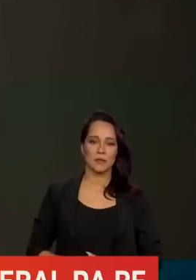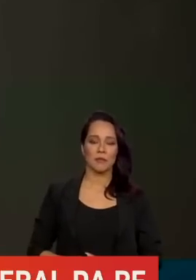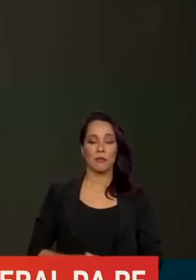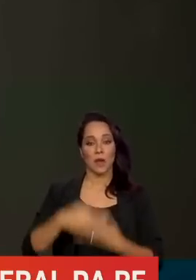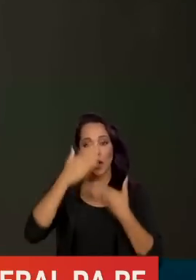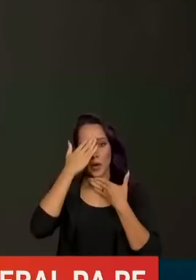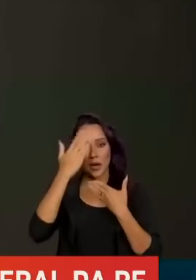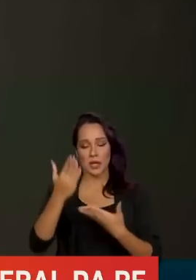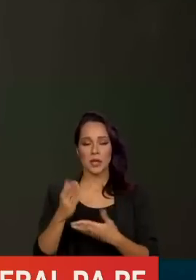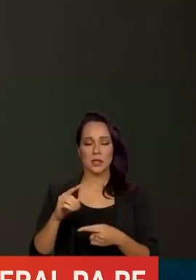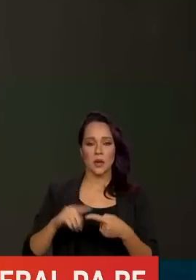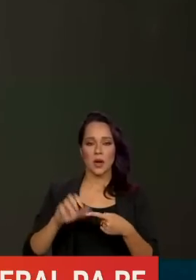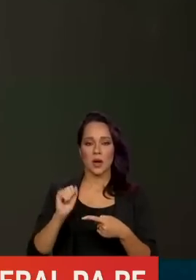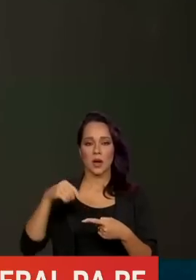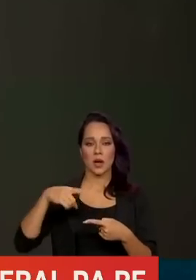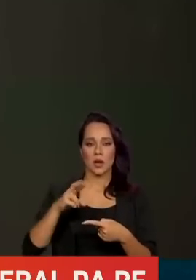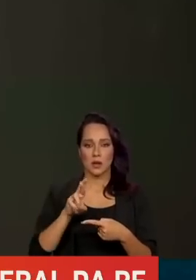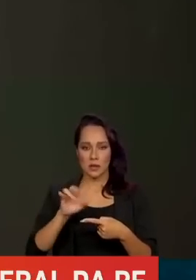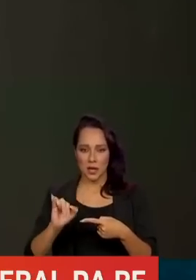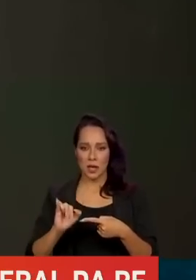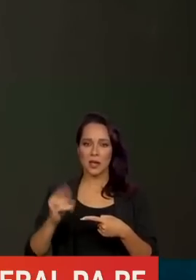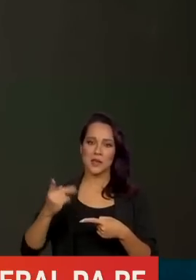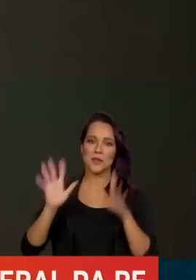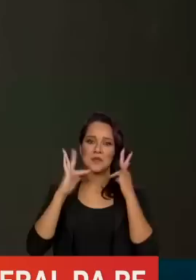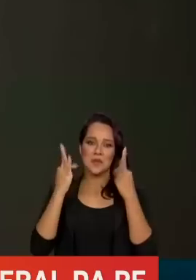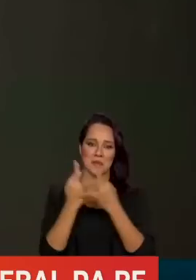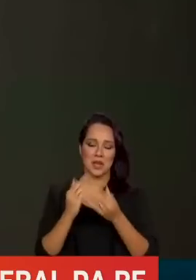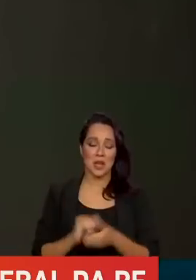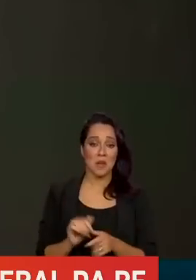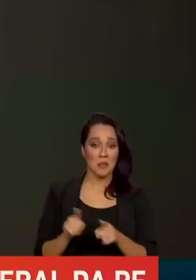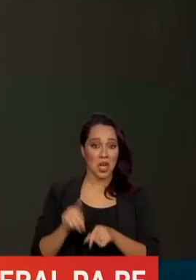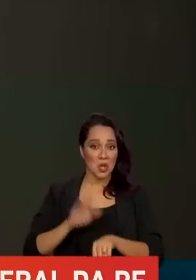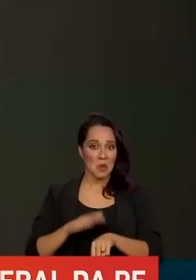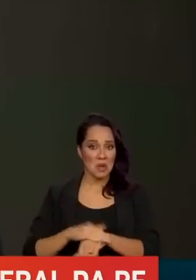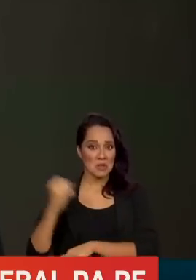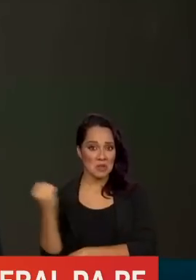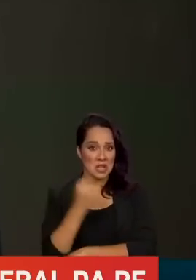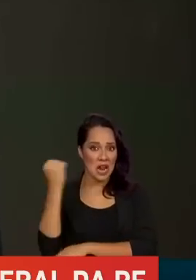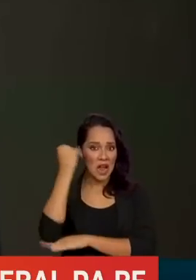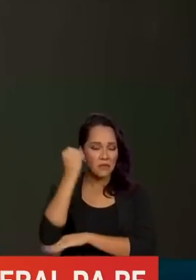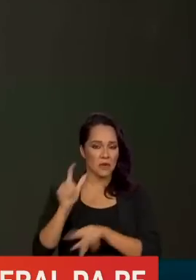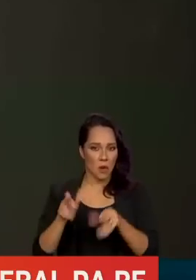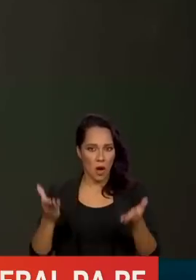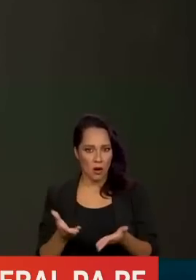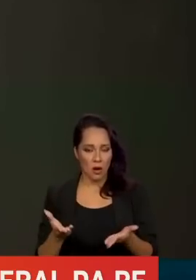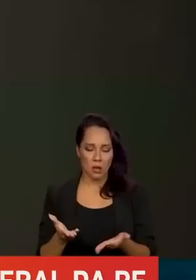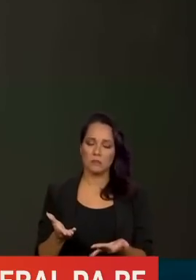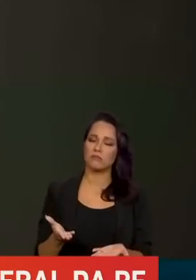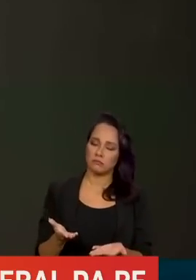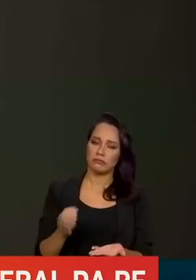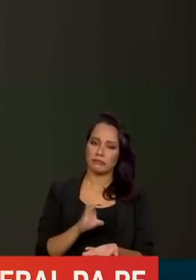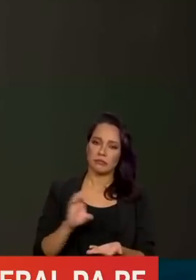eu agradeço ao Dr André e a sua família porque numa hora grave como esta é claro